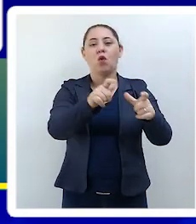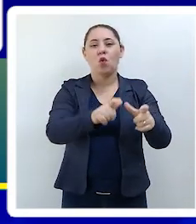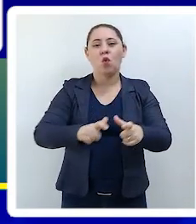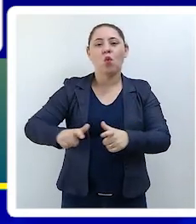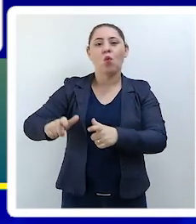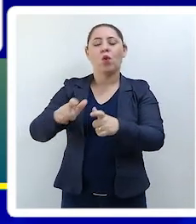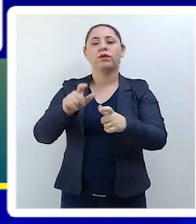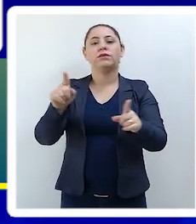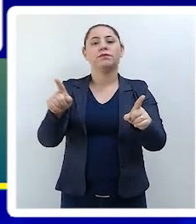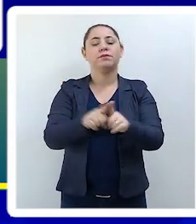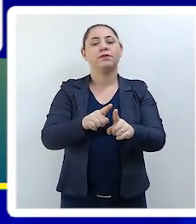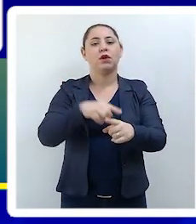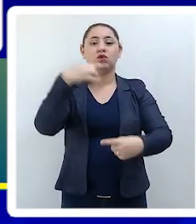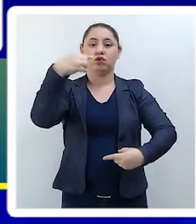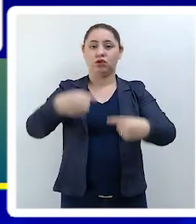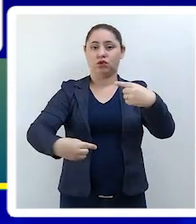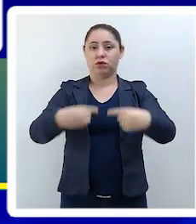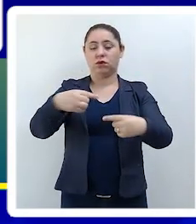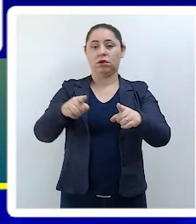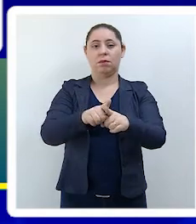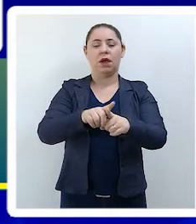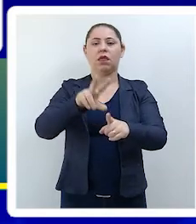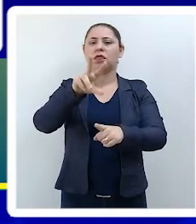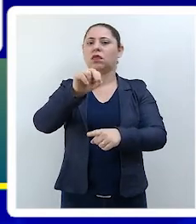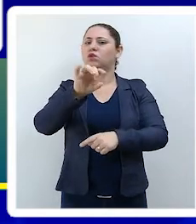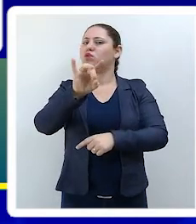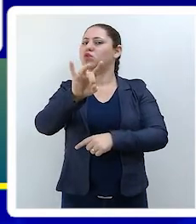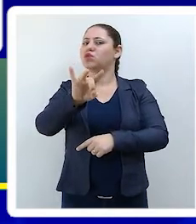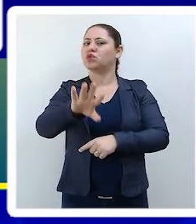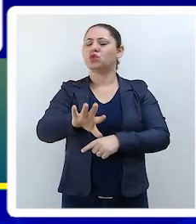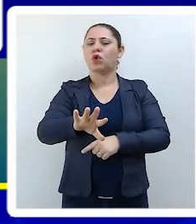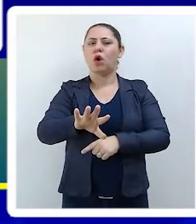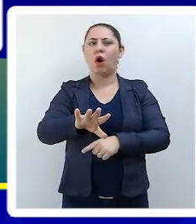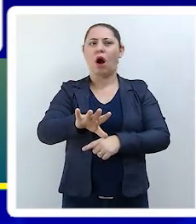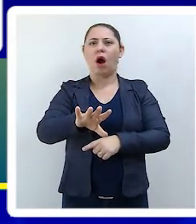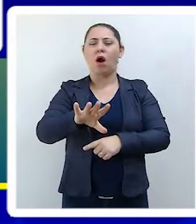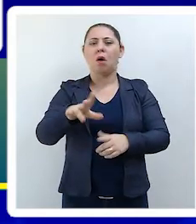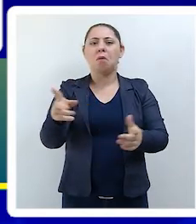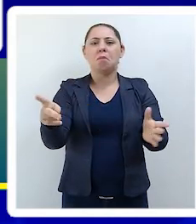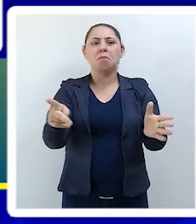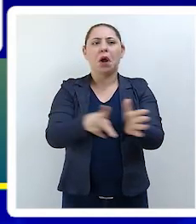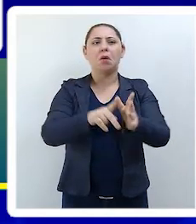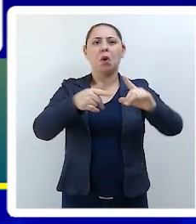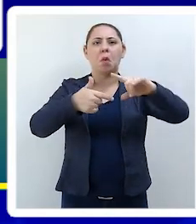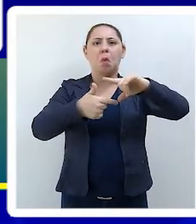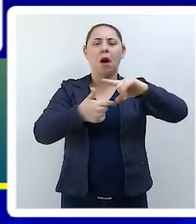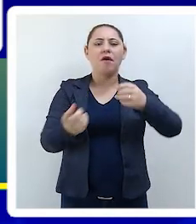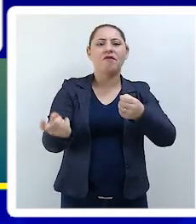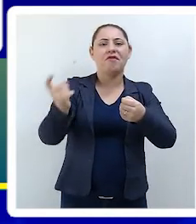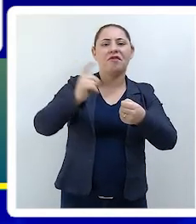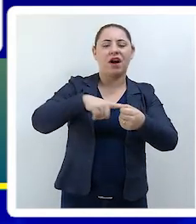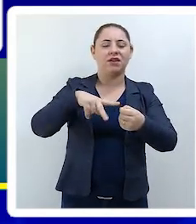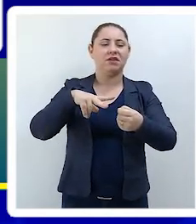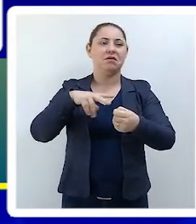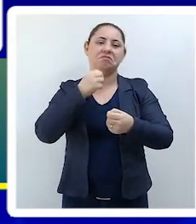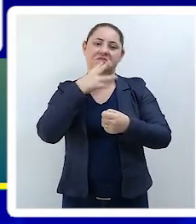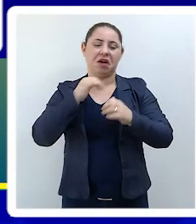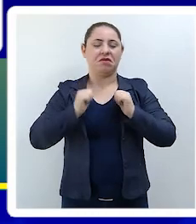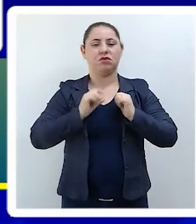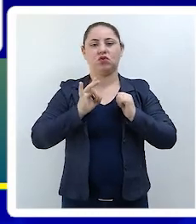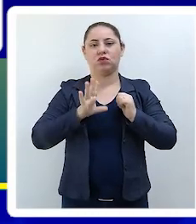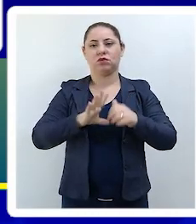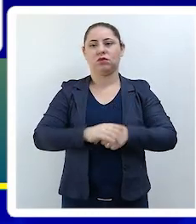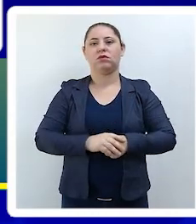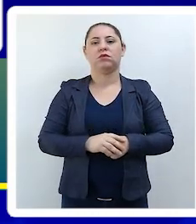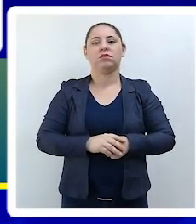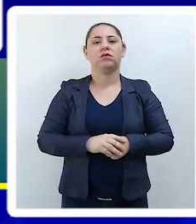né, para esse debate, para que não apenas o seu quadro de pessoal se sinta bem, se sinta confortável,